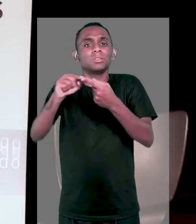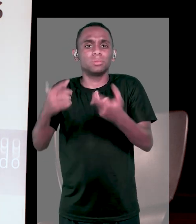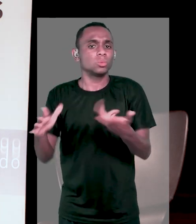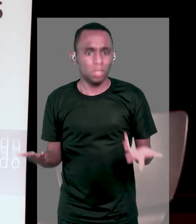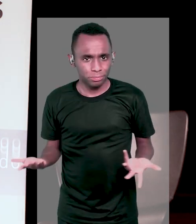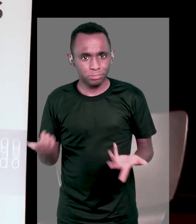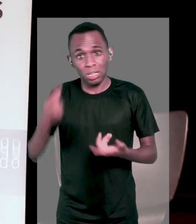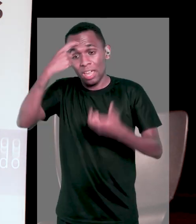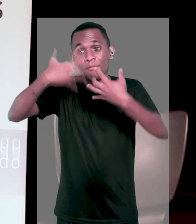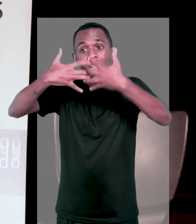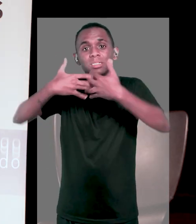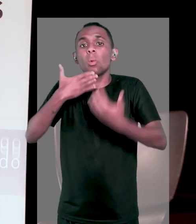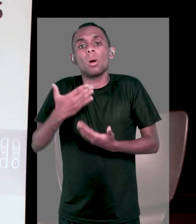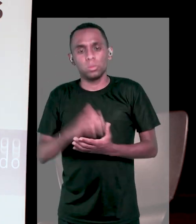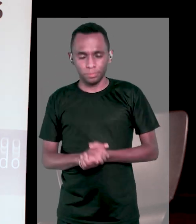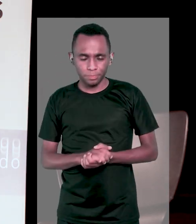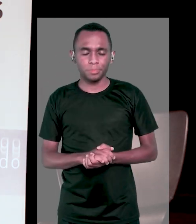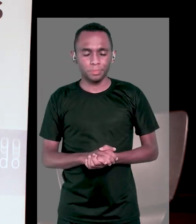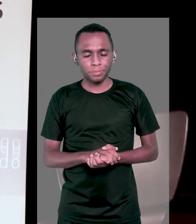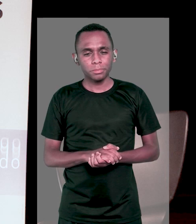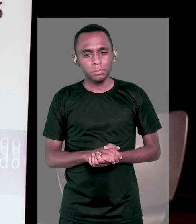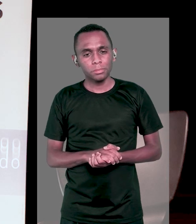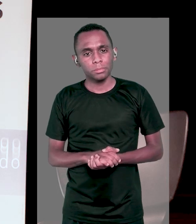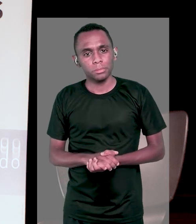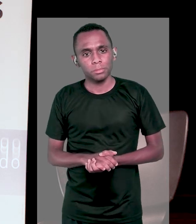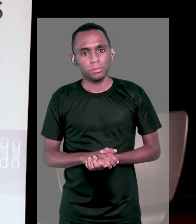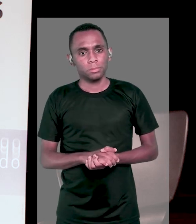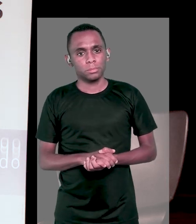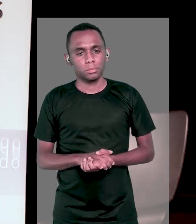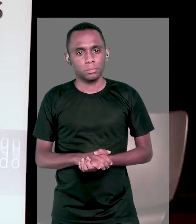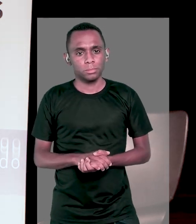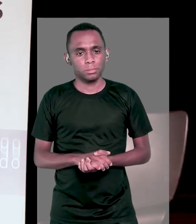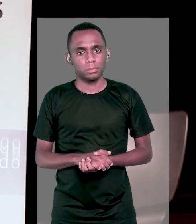negócio é aquilo que nega o ócio